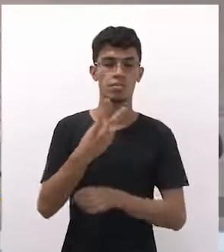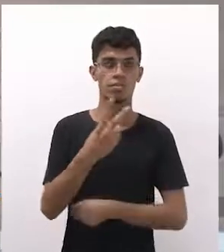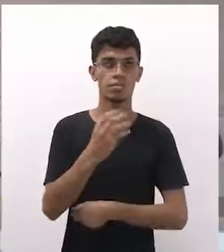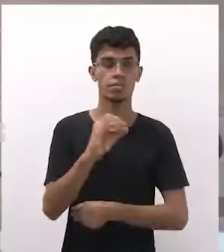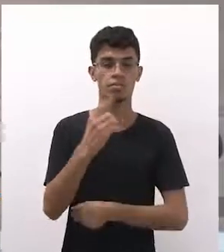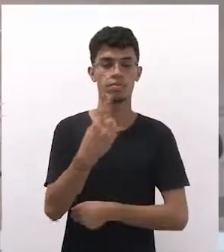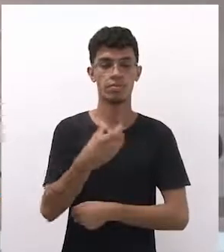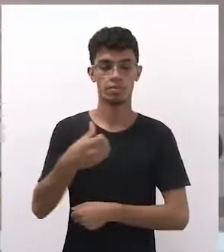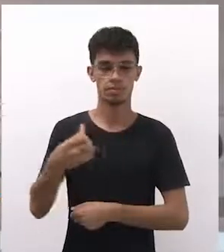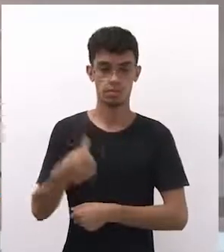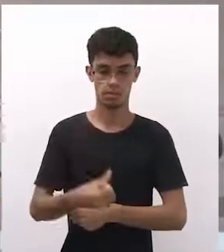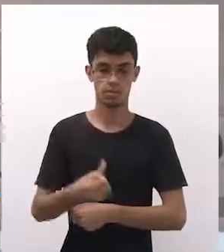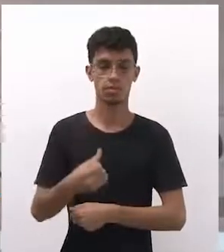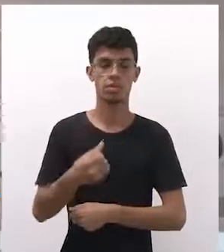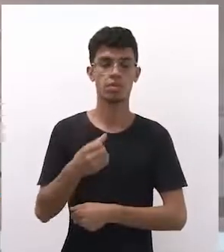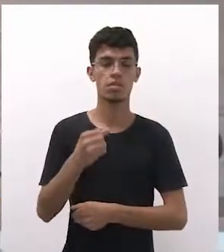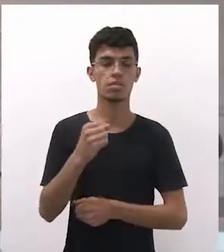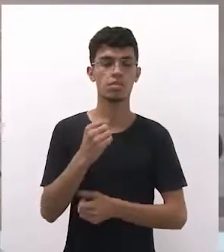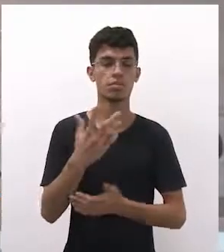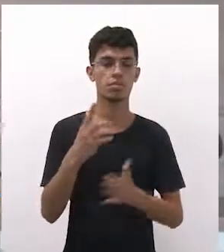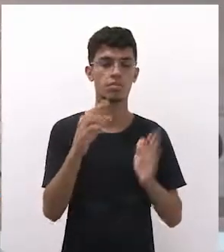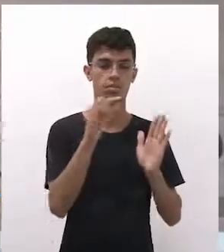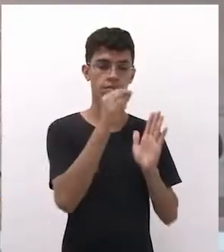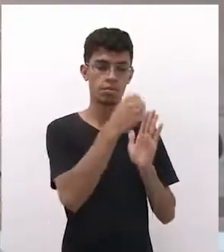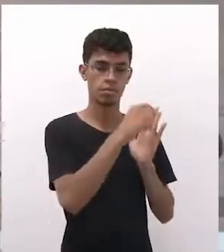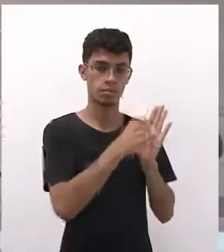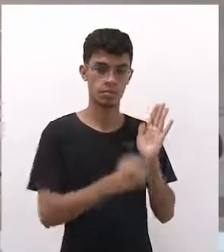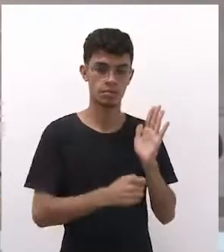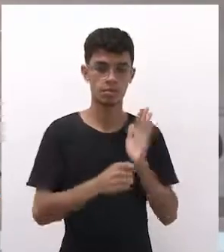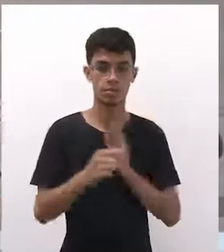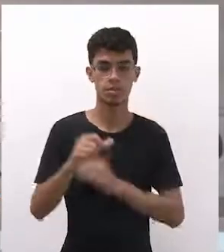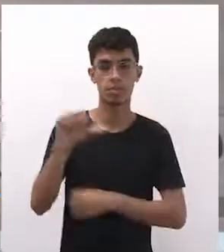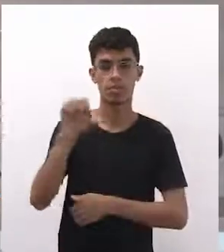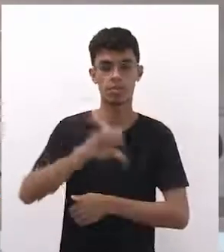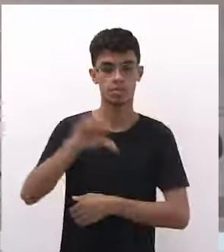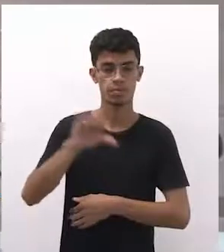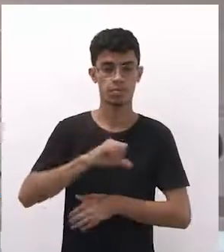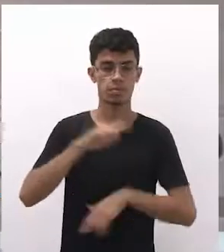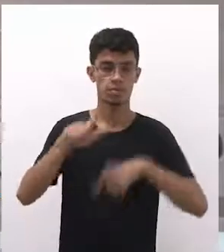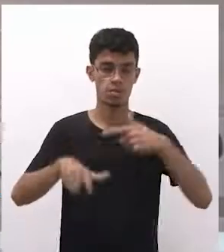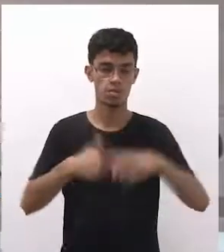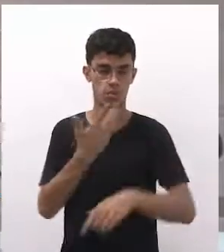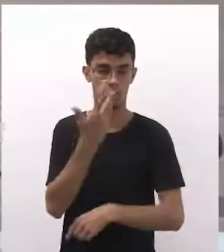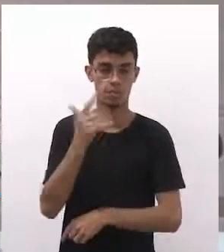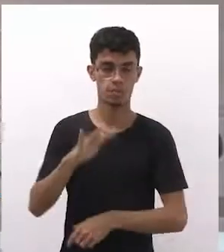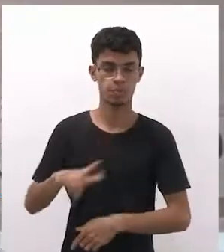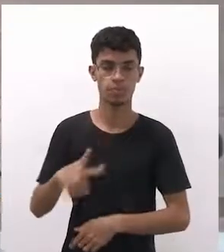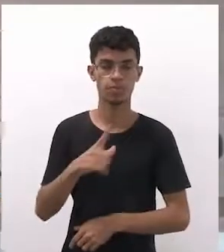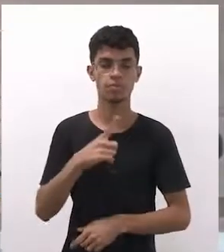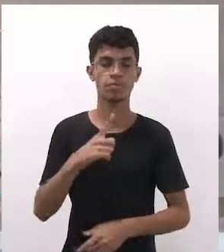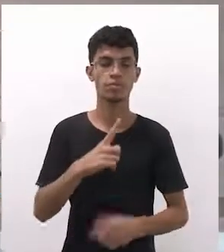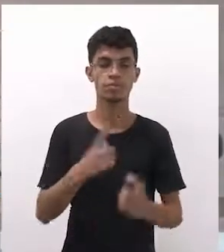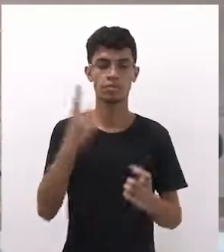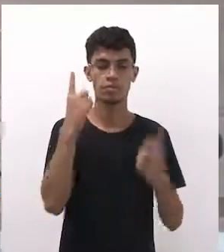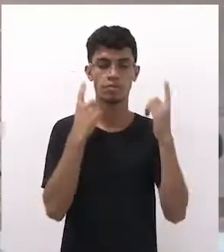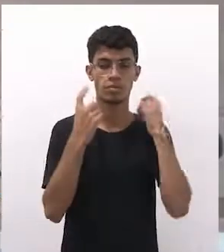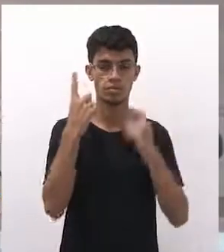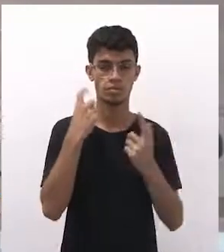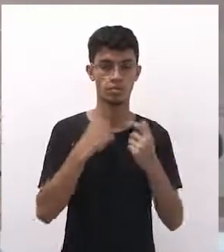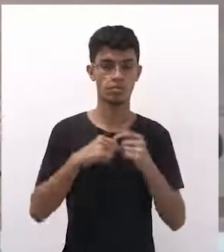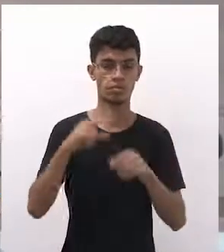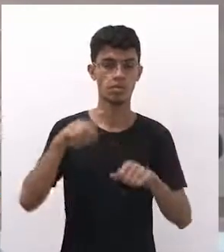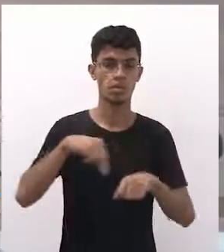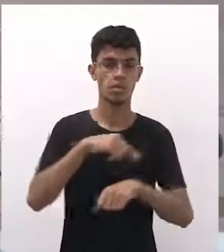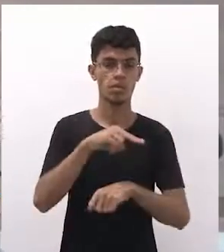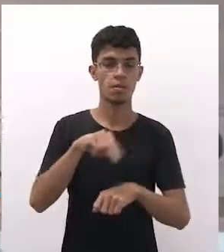gente erradicaria essas piores formas de trabalho infantil, que são as maiores preocupações, né, no âmbito internacional,